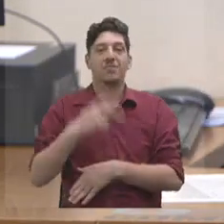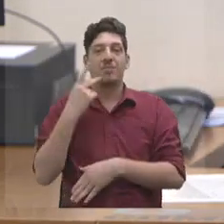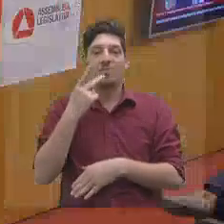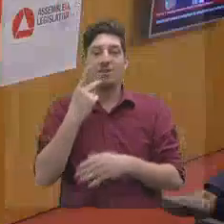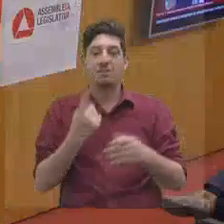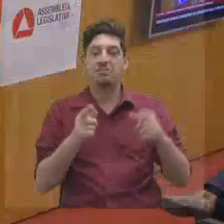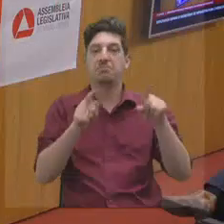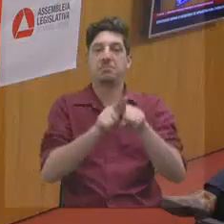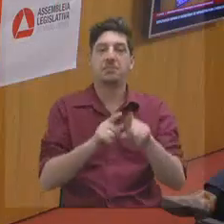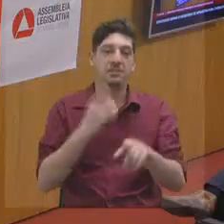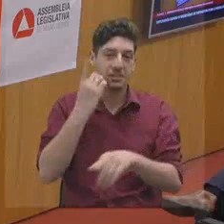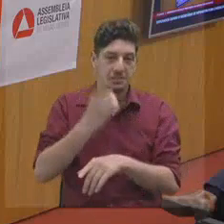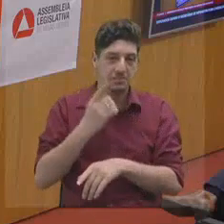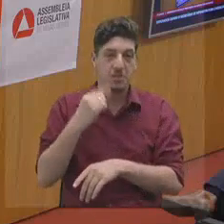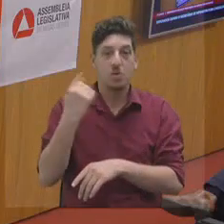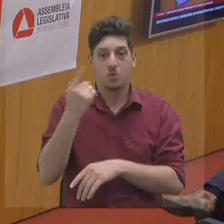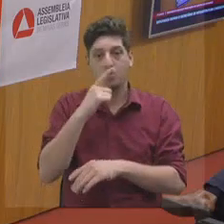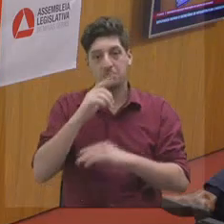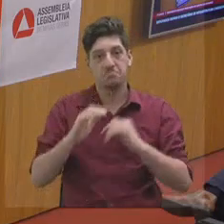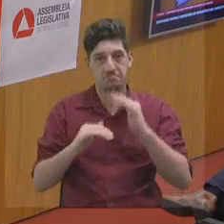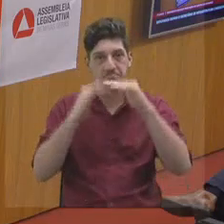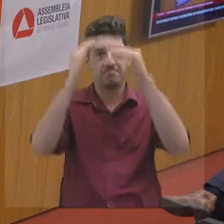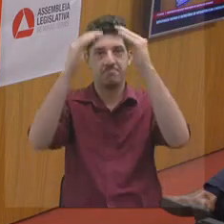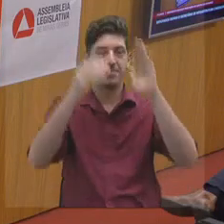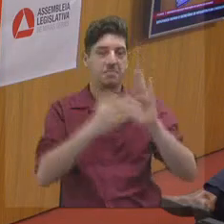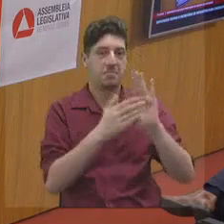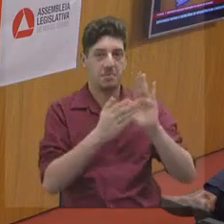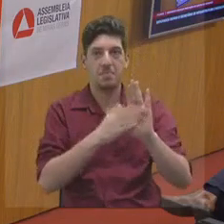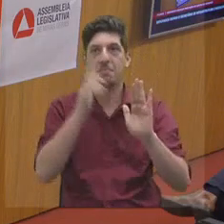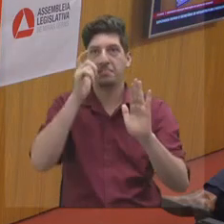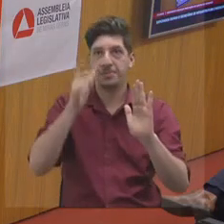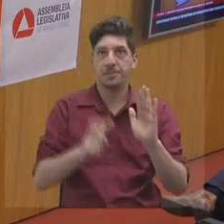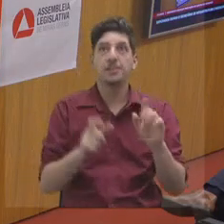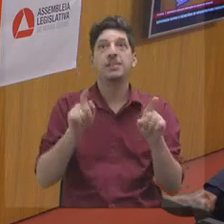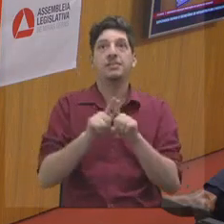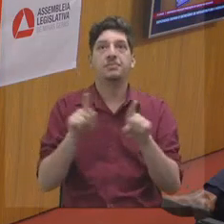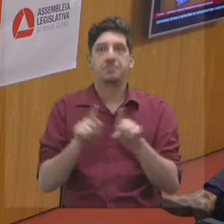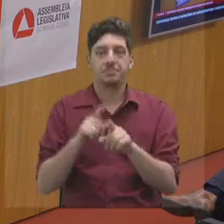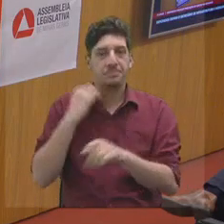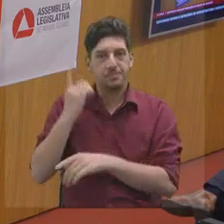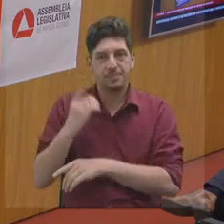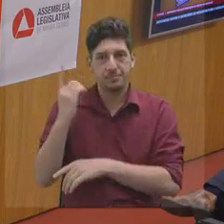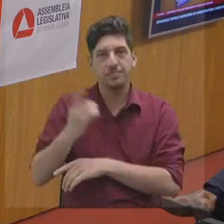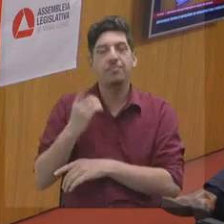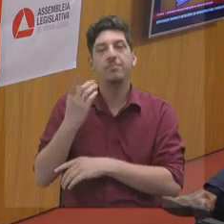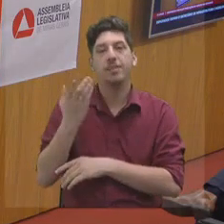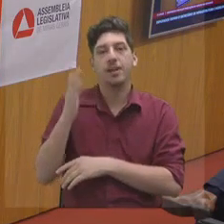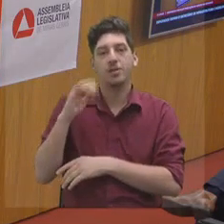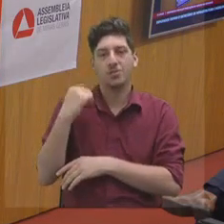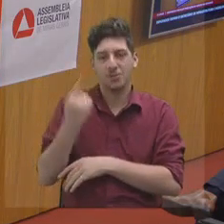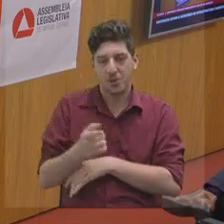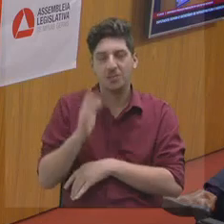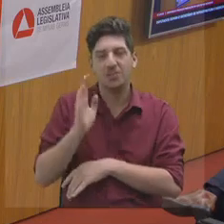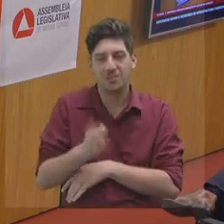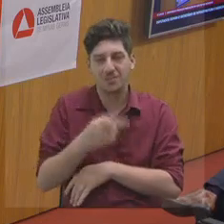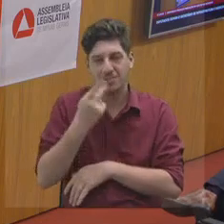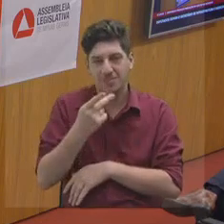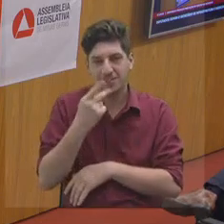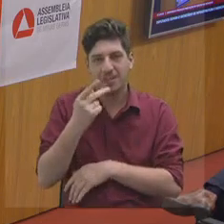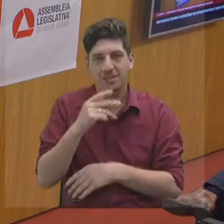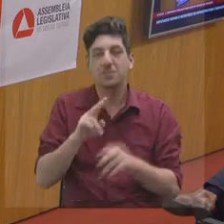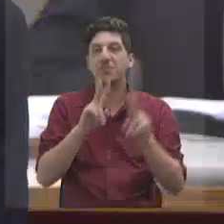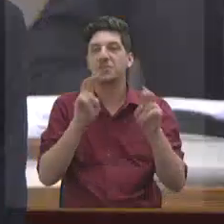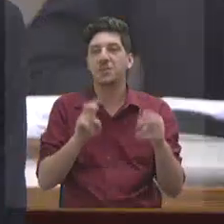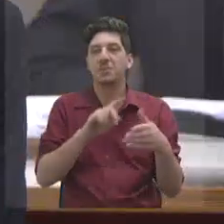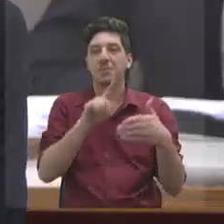Deputado que a gente poder avançar junto nessa pauta e deputado Tito a gente falava porque o negócio do norte de Minas acho que a gente